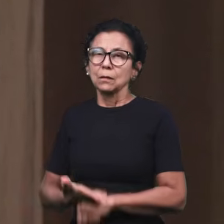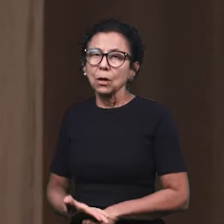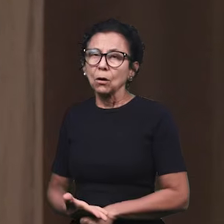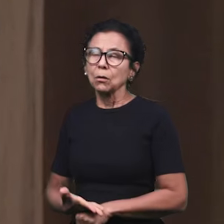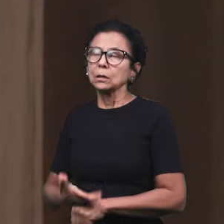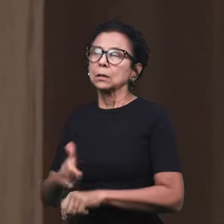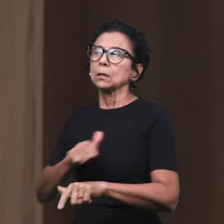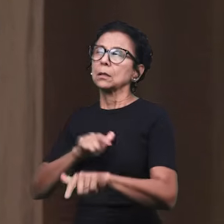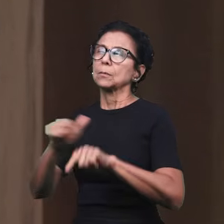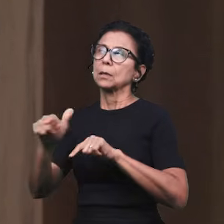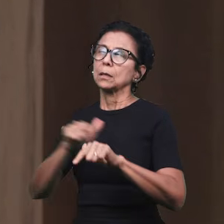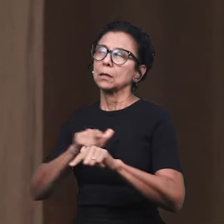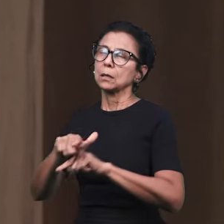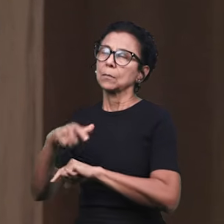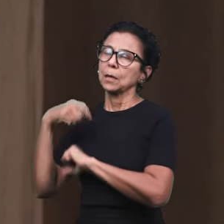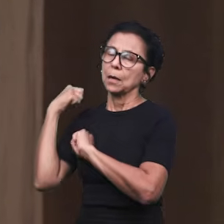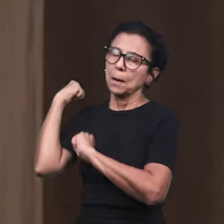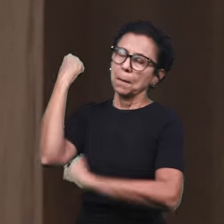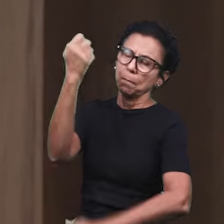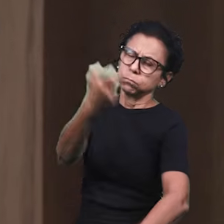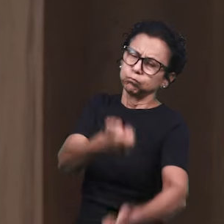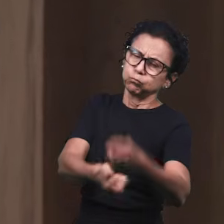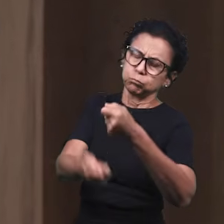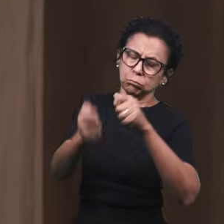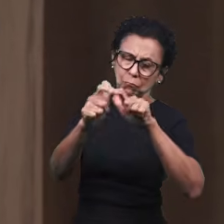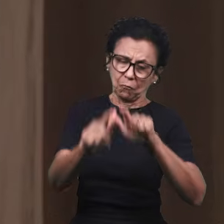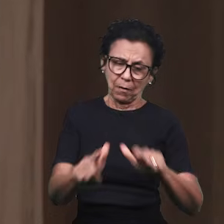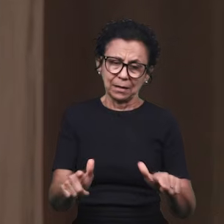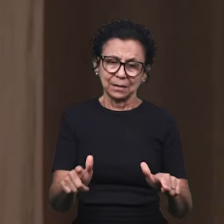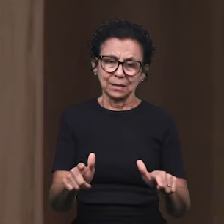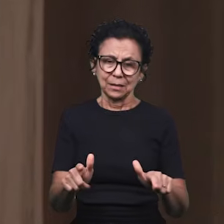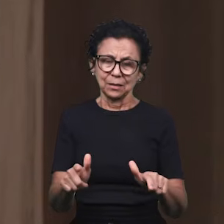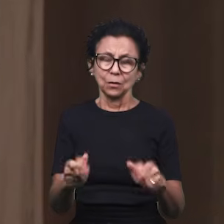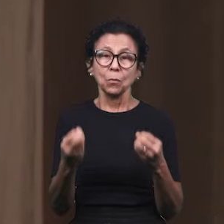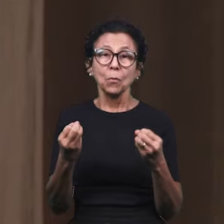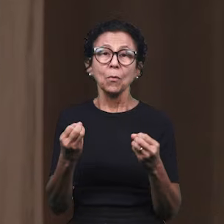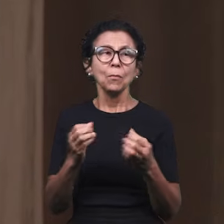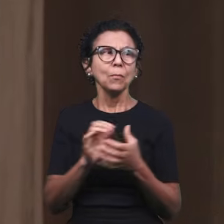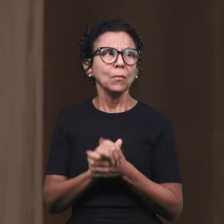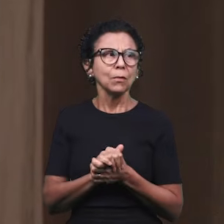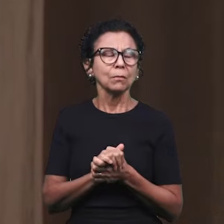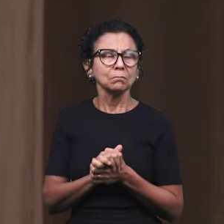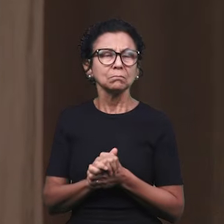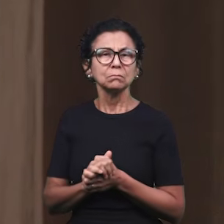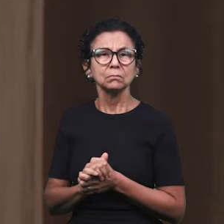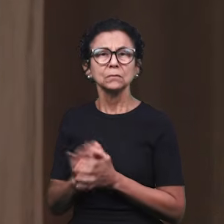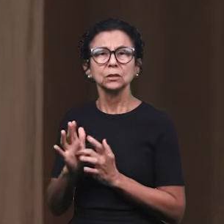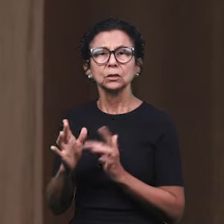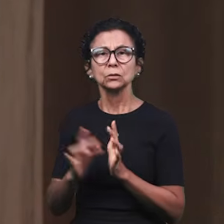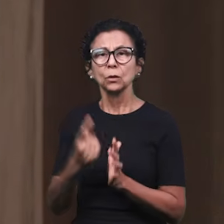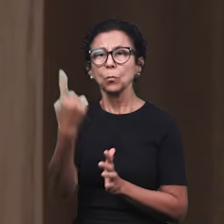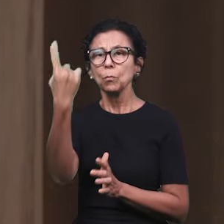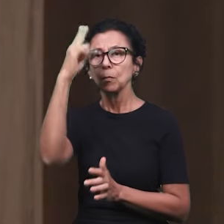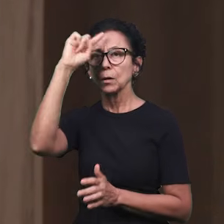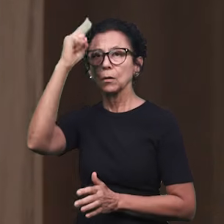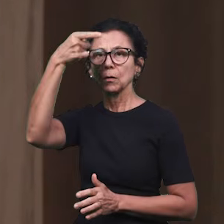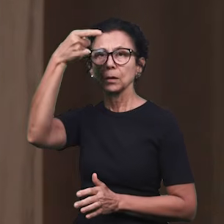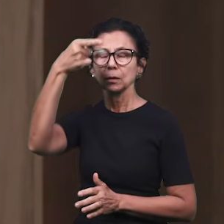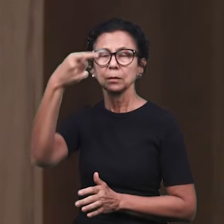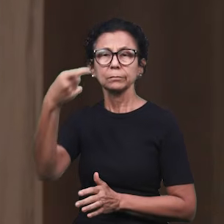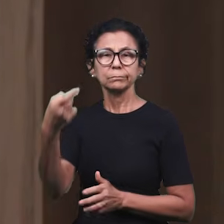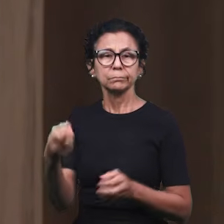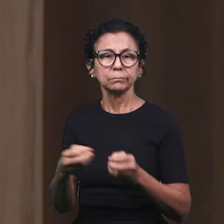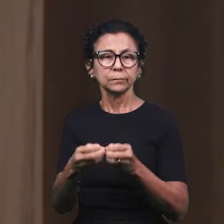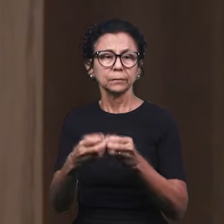de lançar aquelas redes, né? Então, isso mostra a grandeza, e a partir